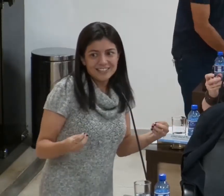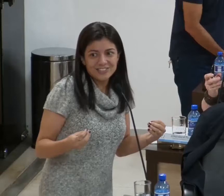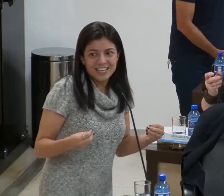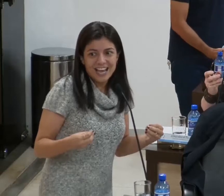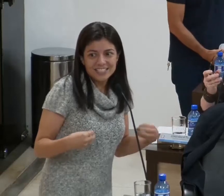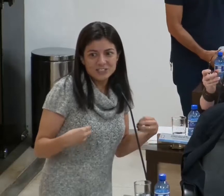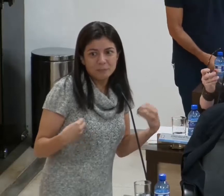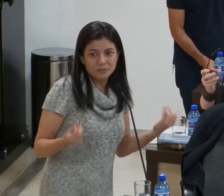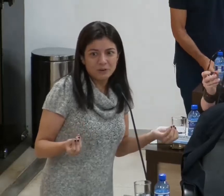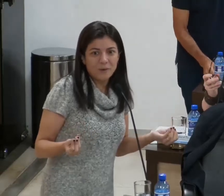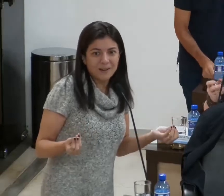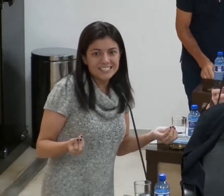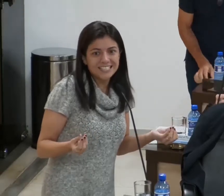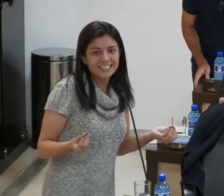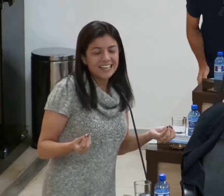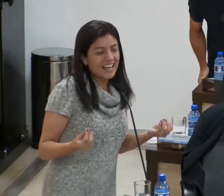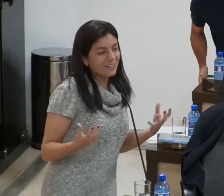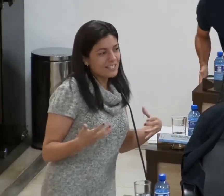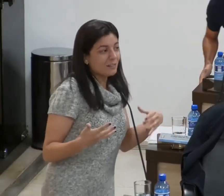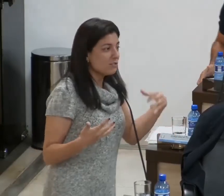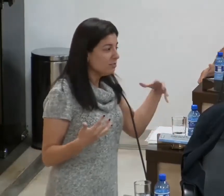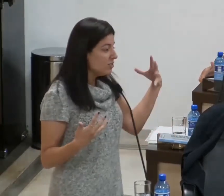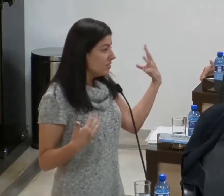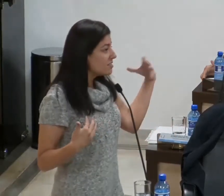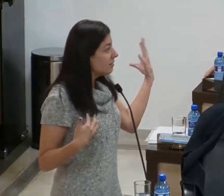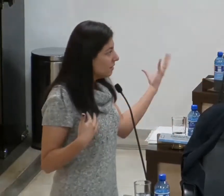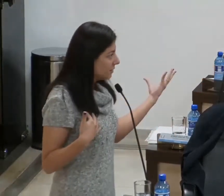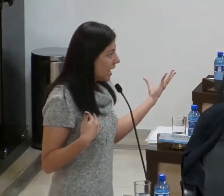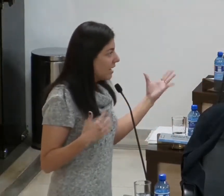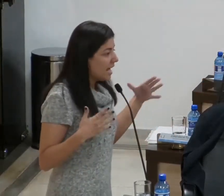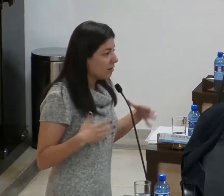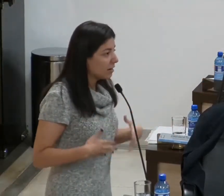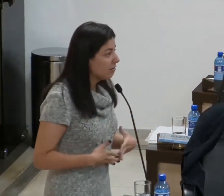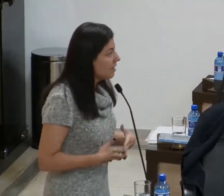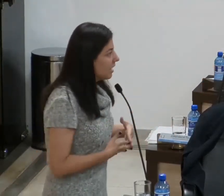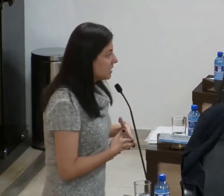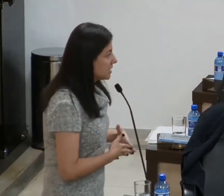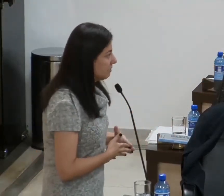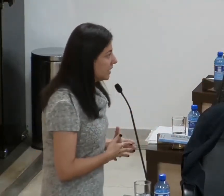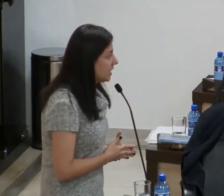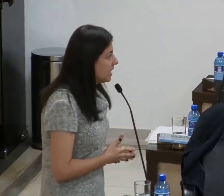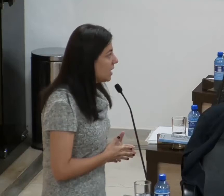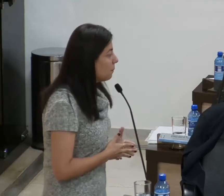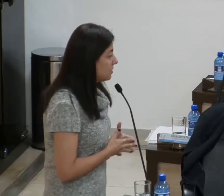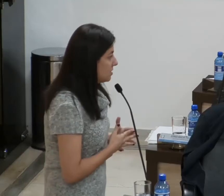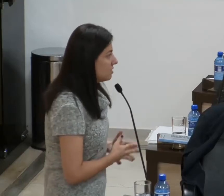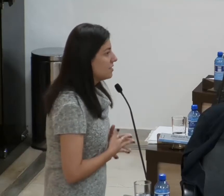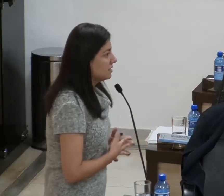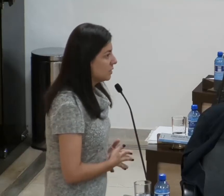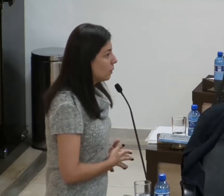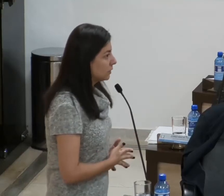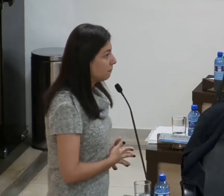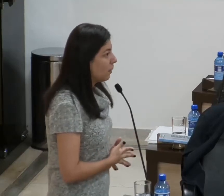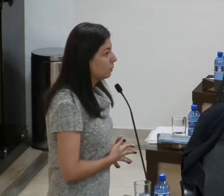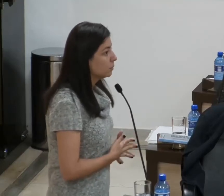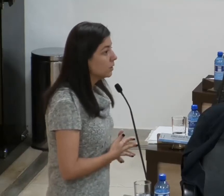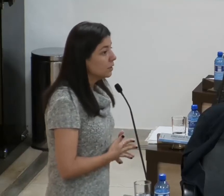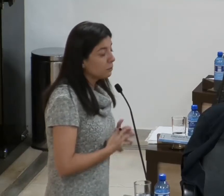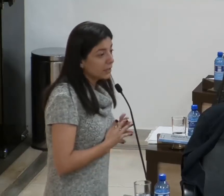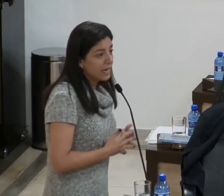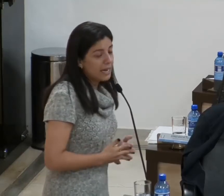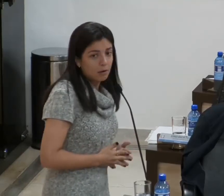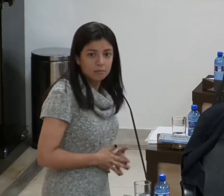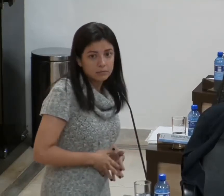Então, eu acho que esse tipo de coisa é que o Executivo devia se atentar. Agora, com relação aqui, eu preciso fazer esse